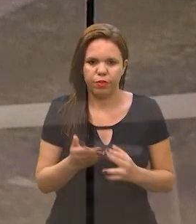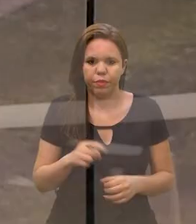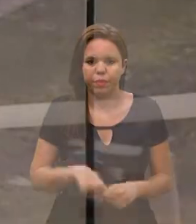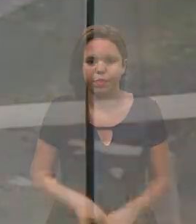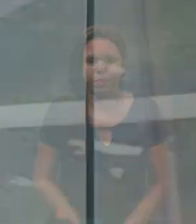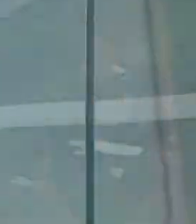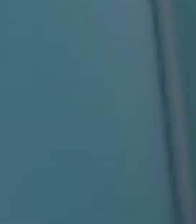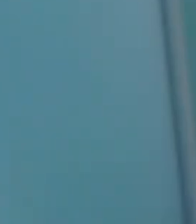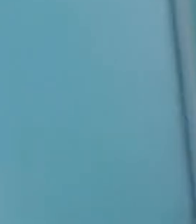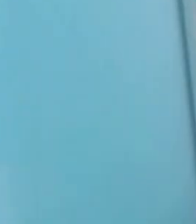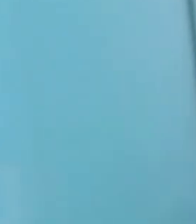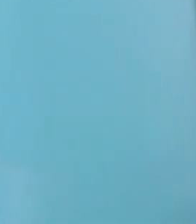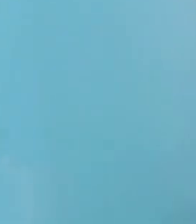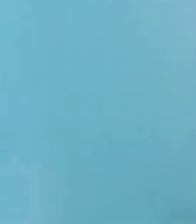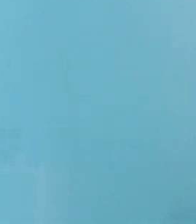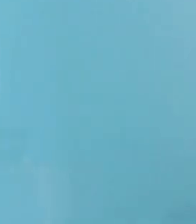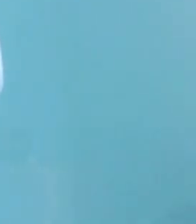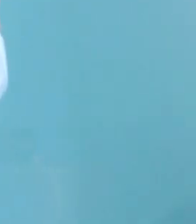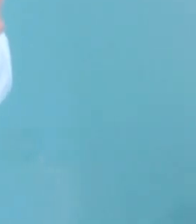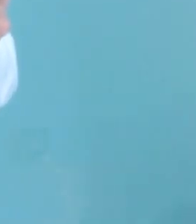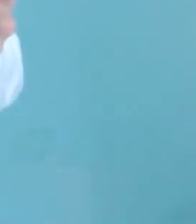volta já.